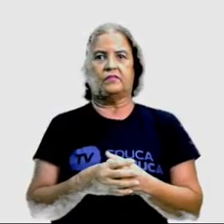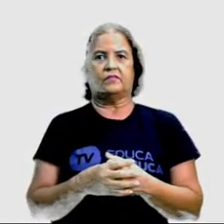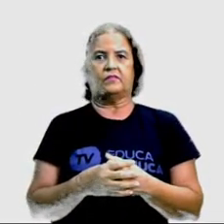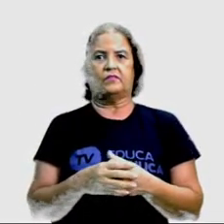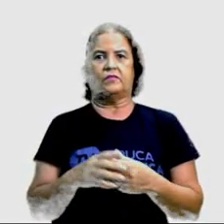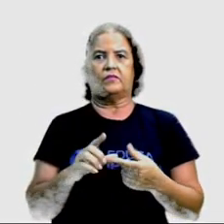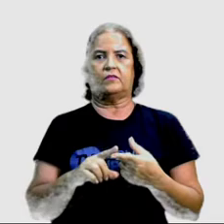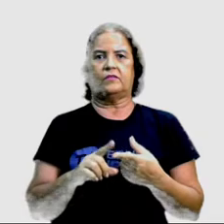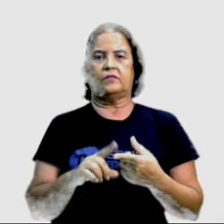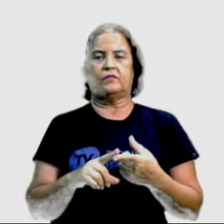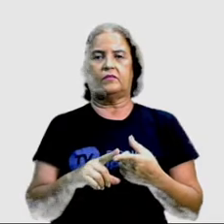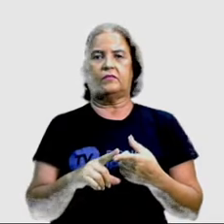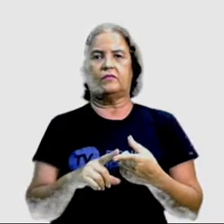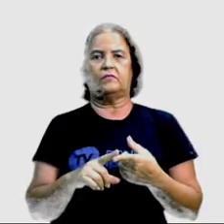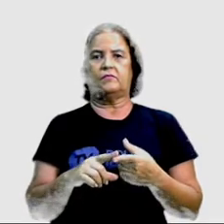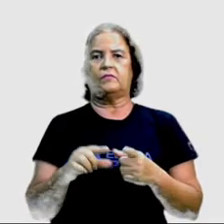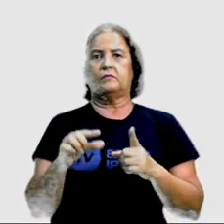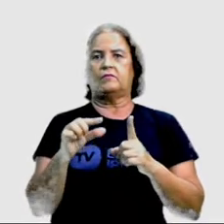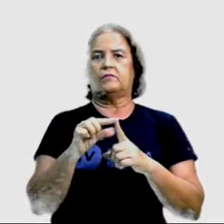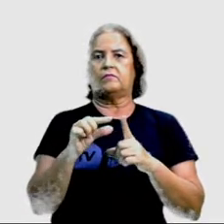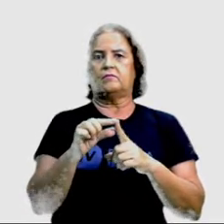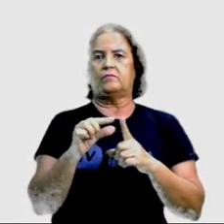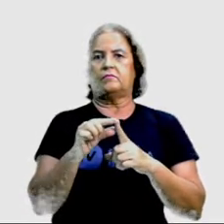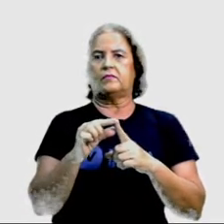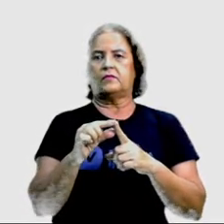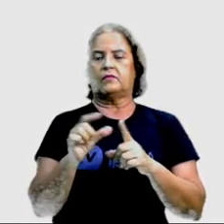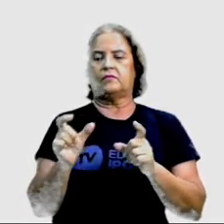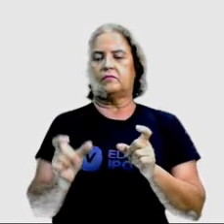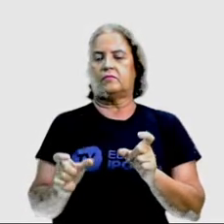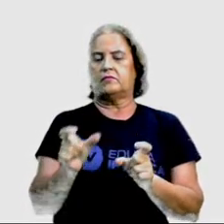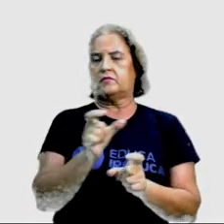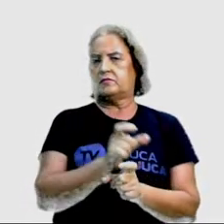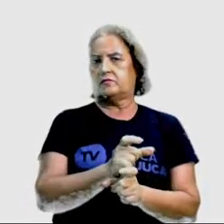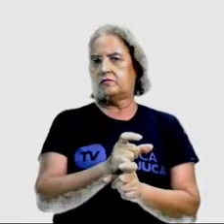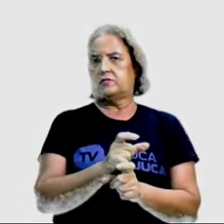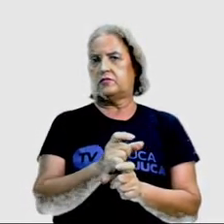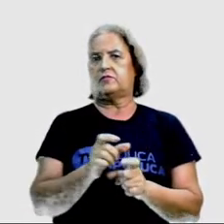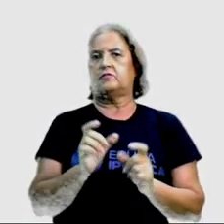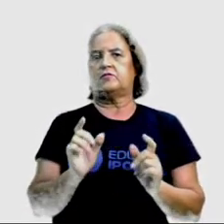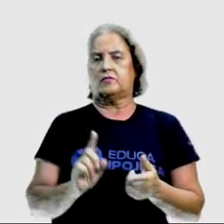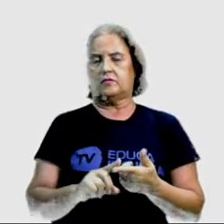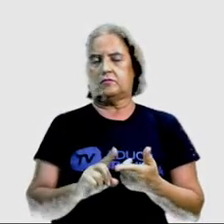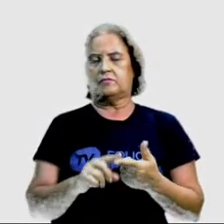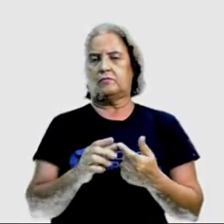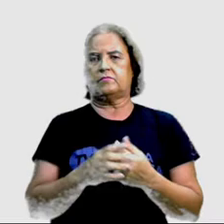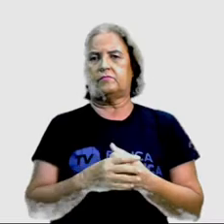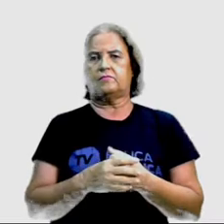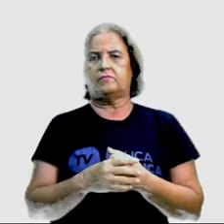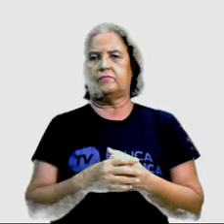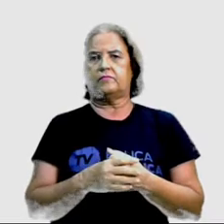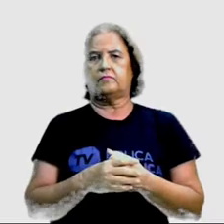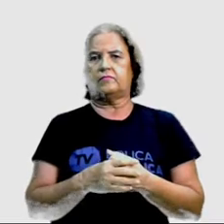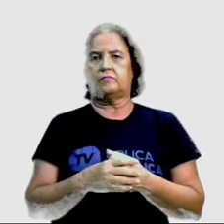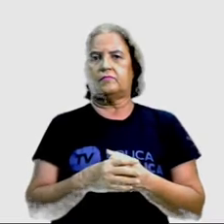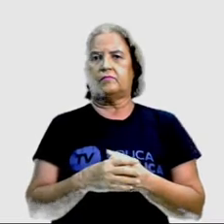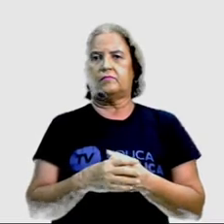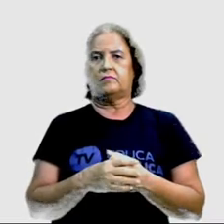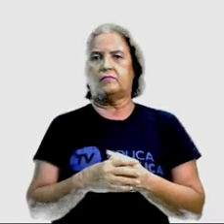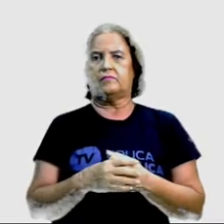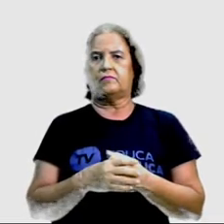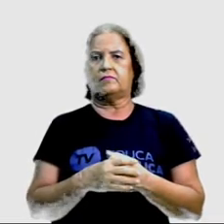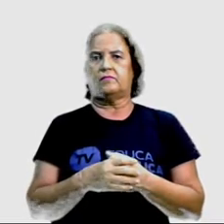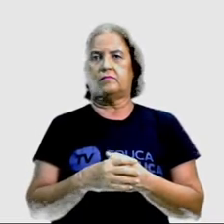própria palavra do que estamos estudando, o prefix, vai ser prefixo, ok? Temos também o pre-school.